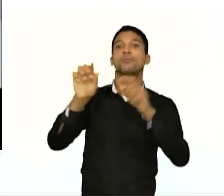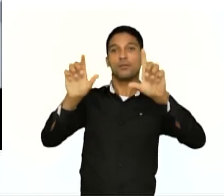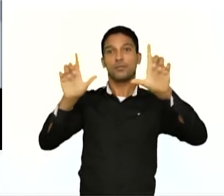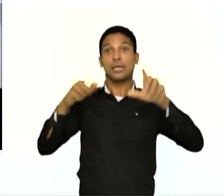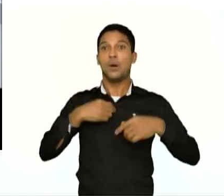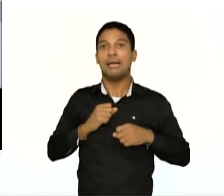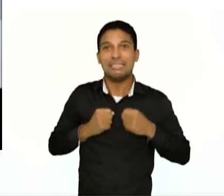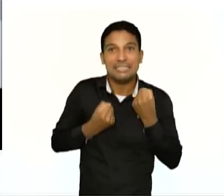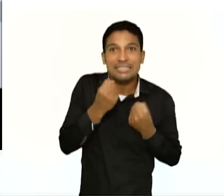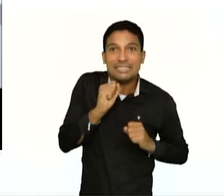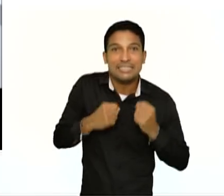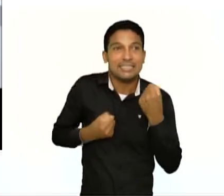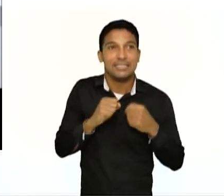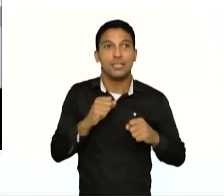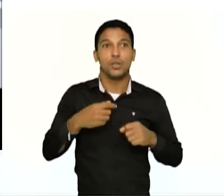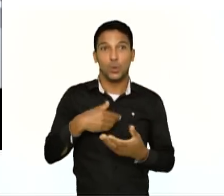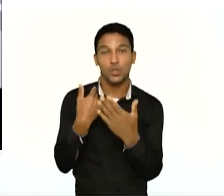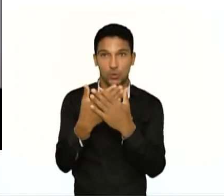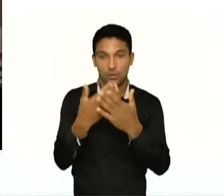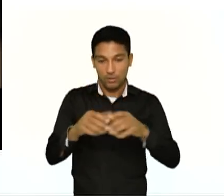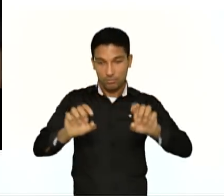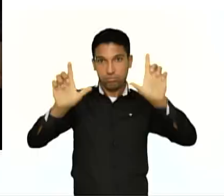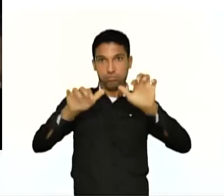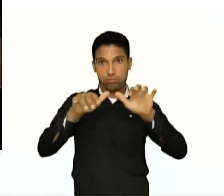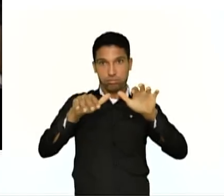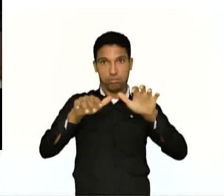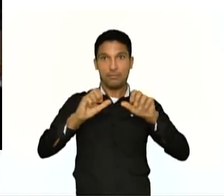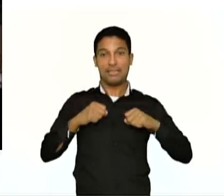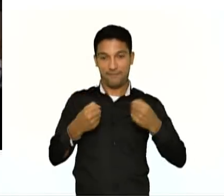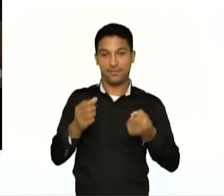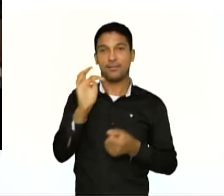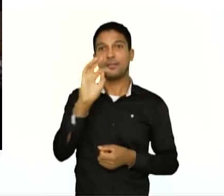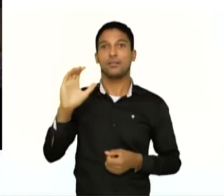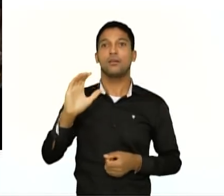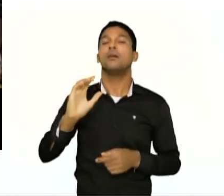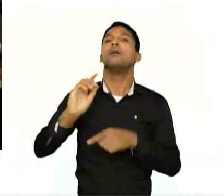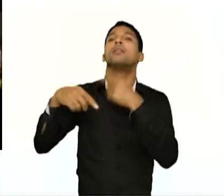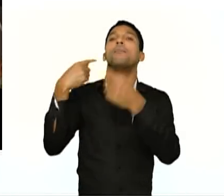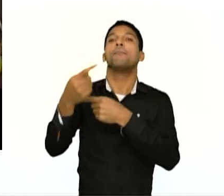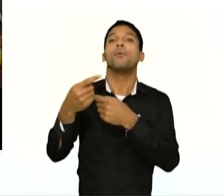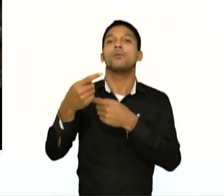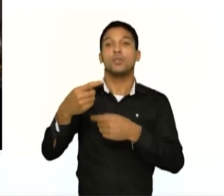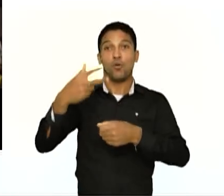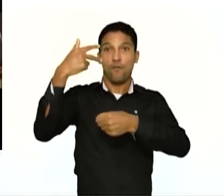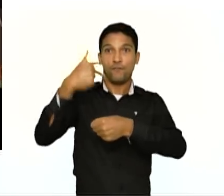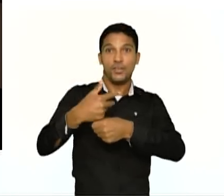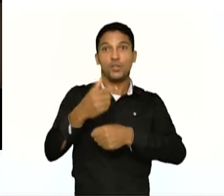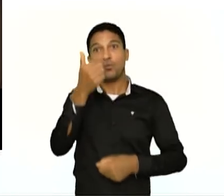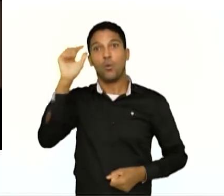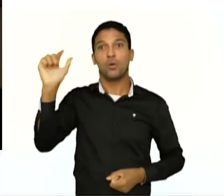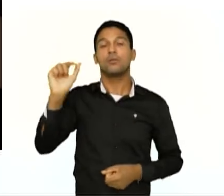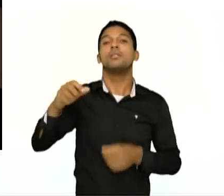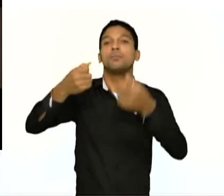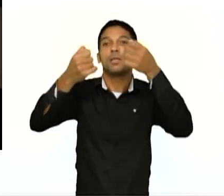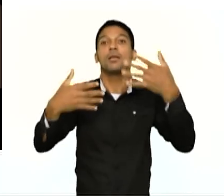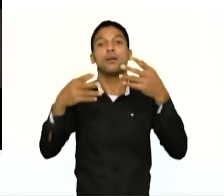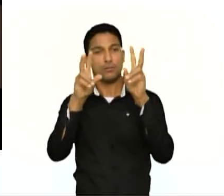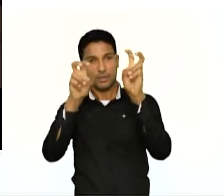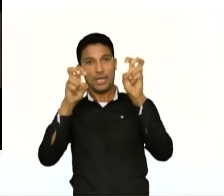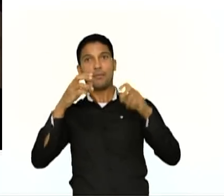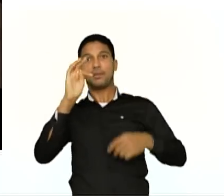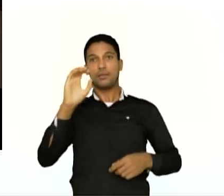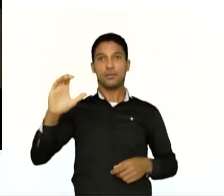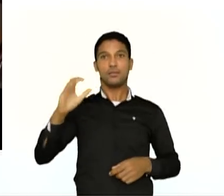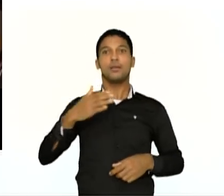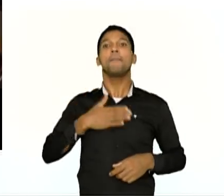a apresentação, né, a defesa do TCC. Depois eu vou fazer um vídeo explicando pra vocês qual foi meu tema, o que eu achei do TCC, a